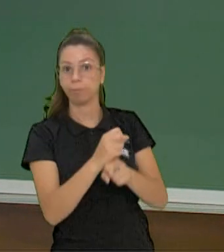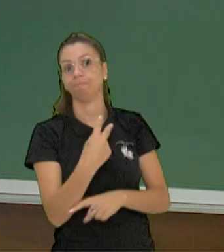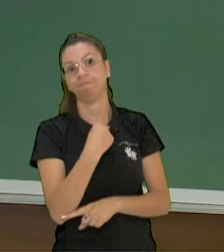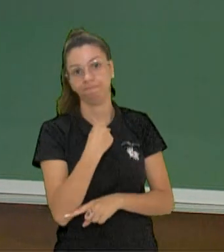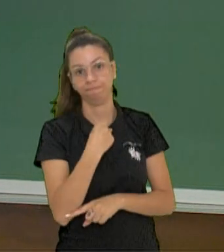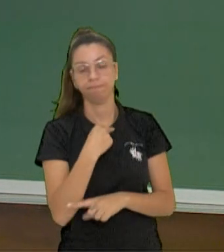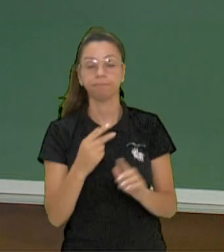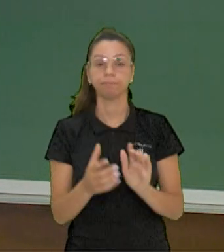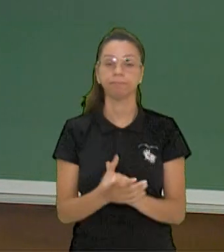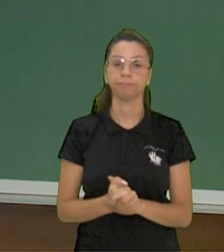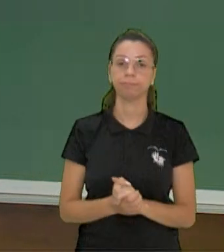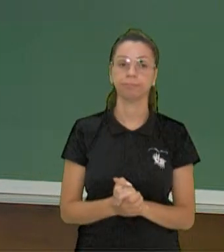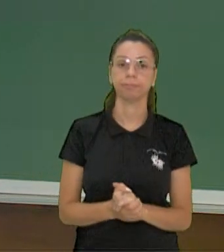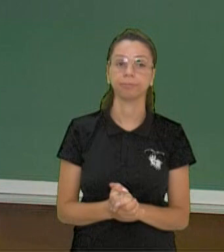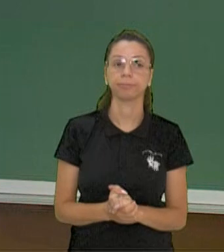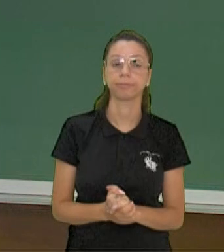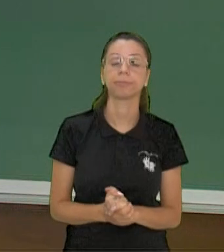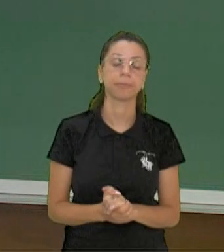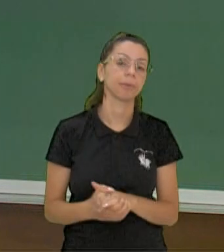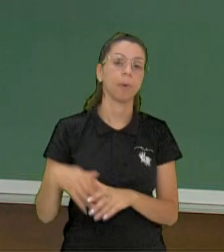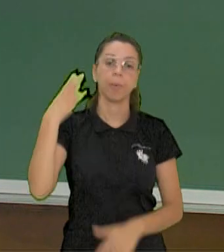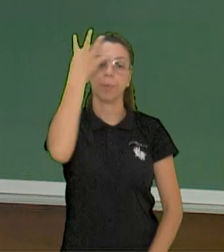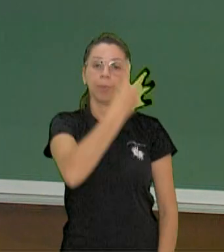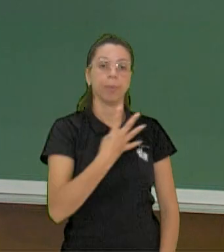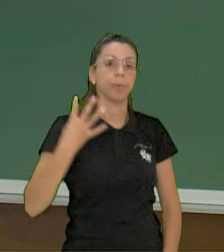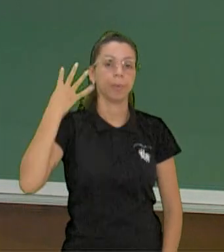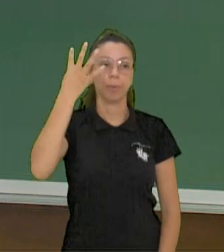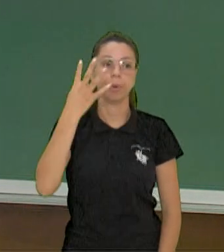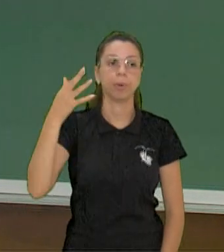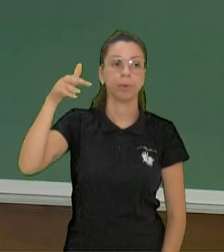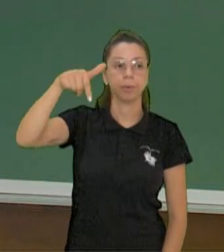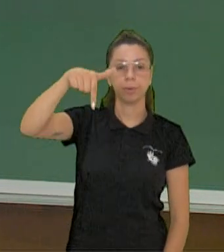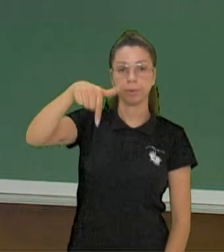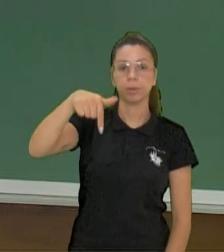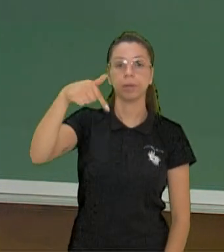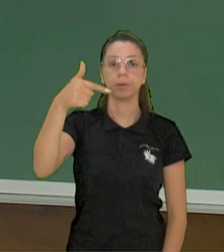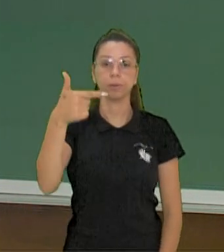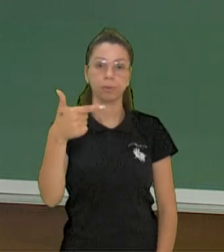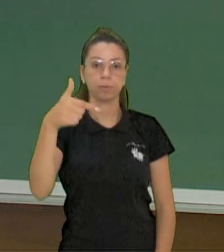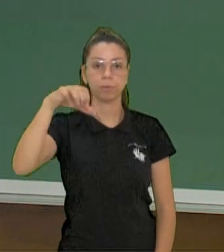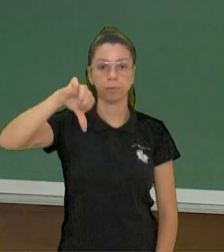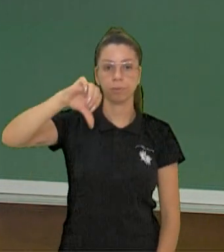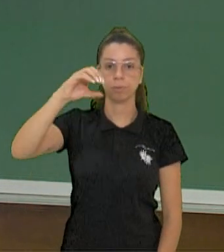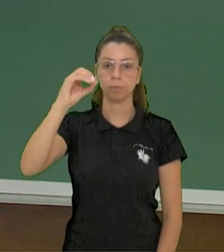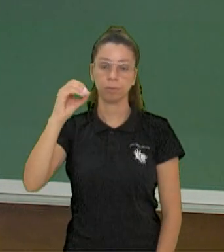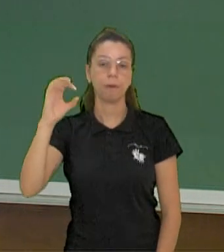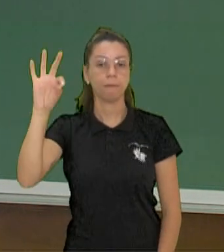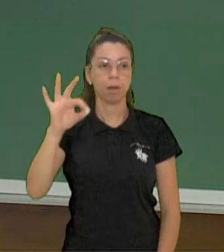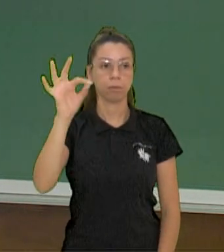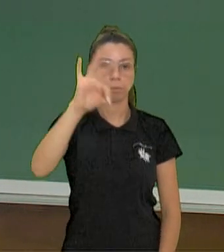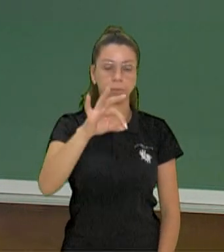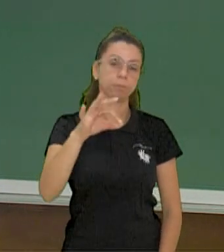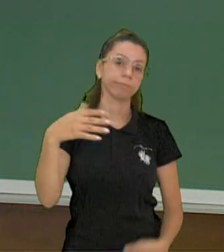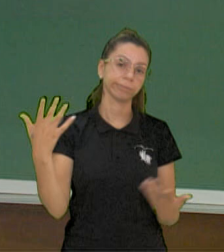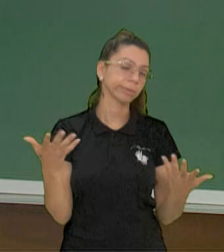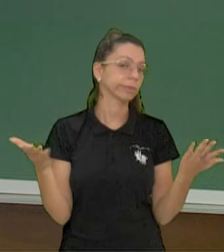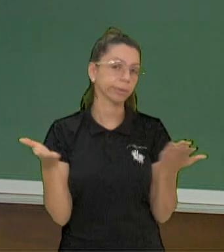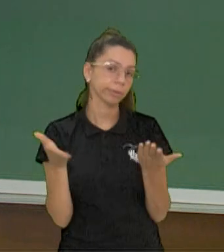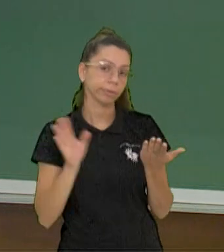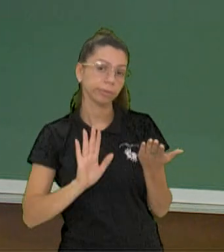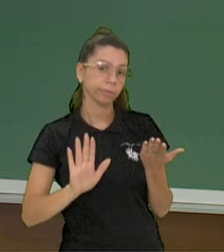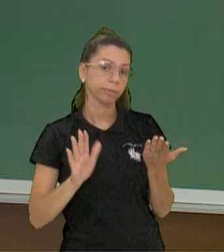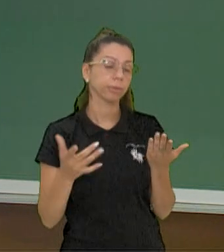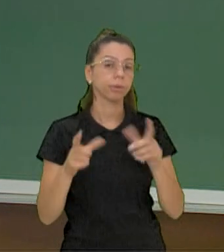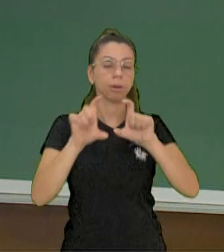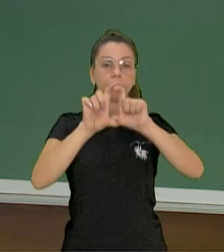gente, olha só. Em 4 horas a população será de 7.290 mosquitos. E é isso, falamos hoje